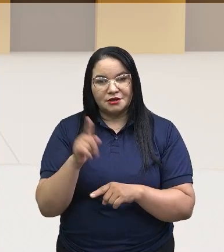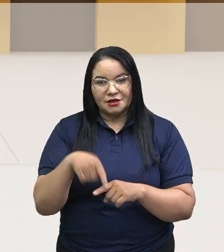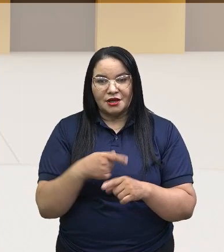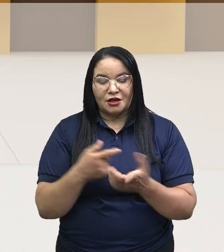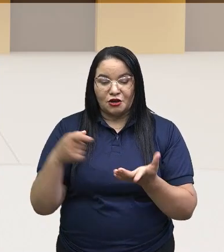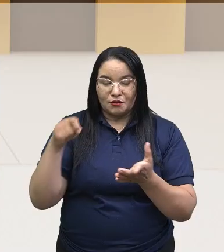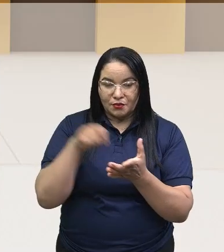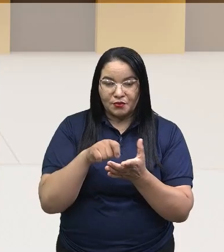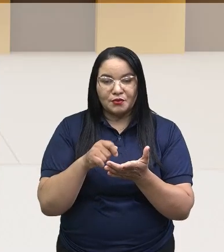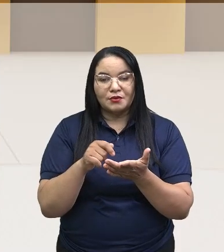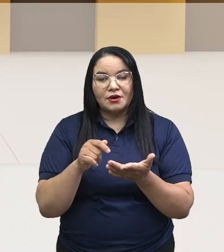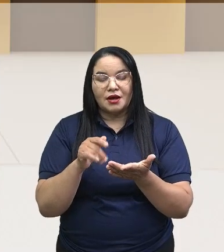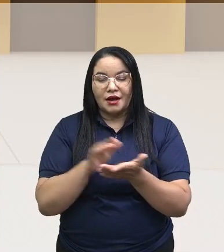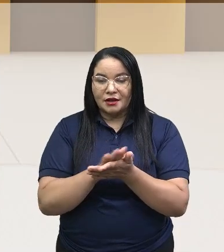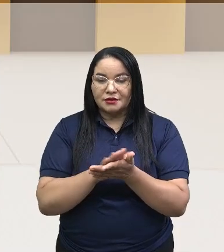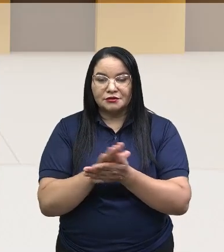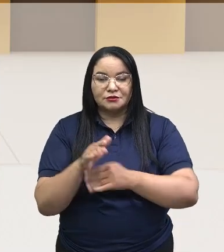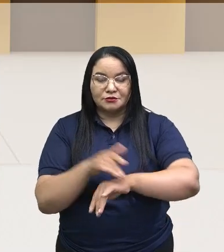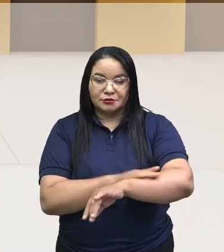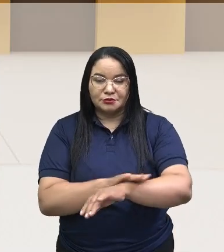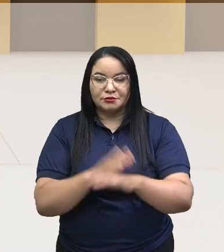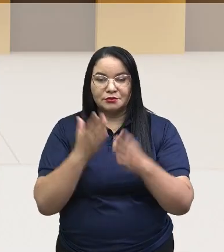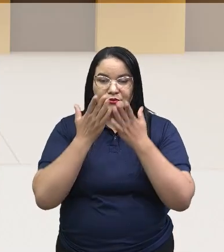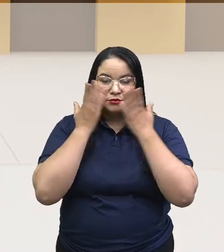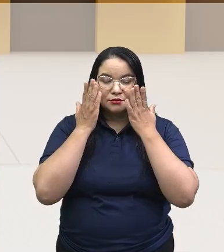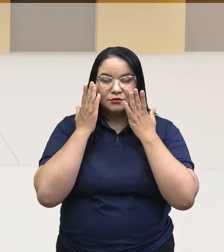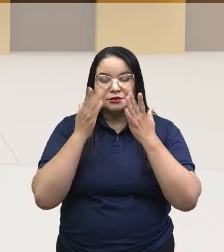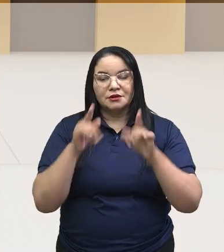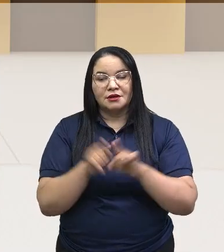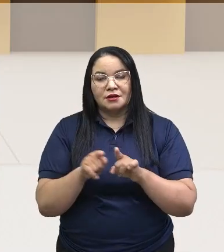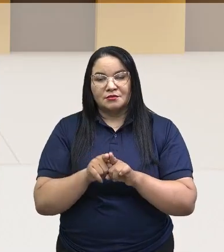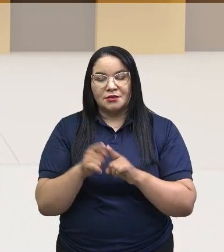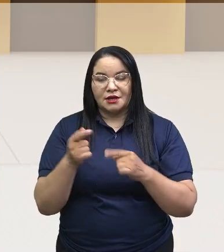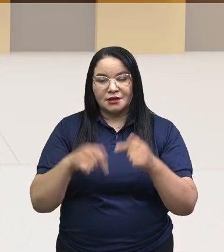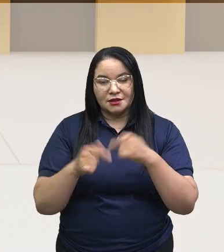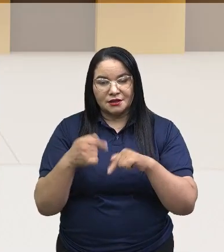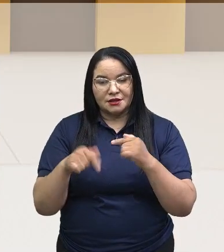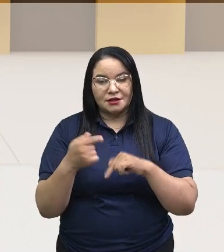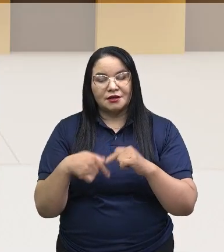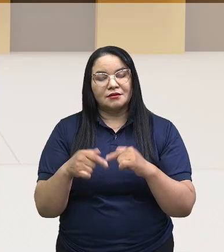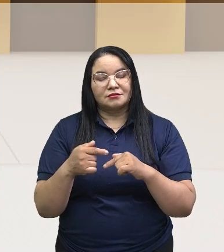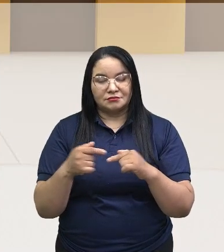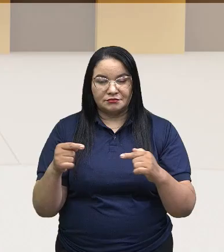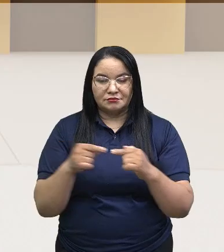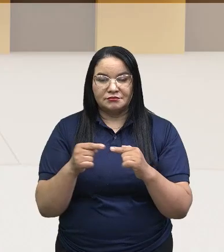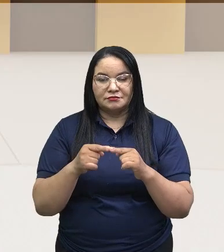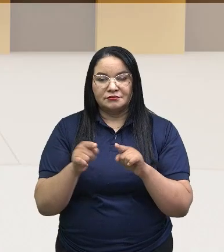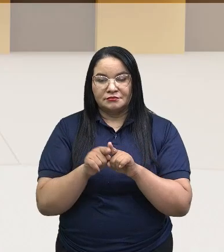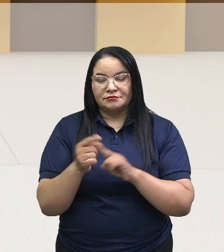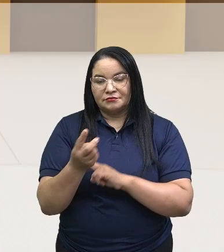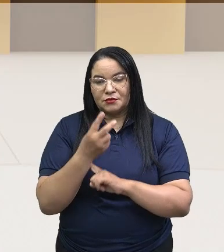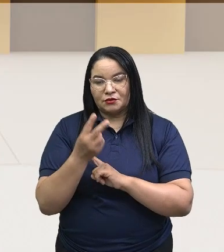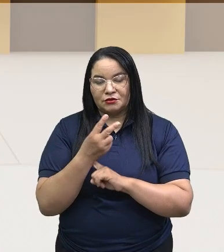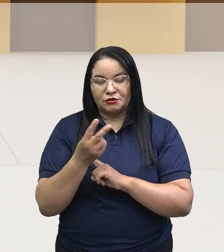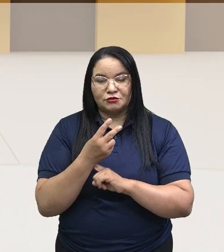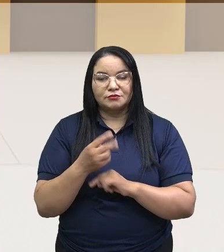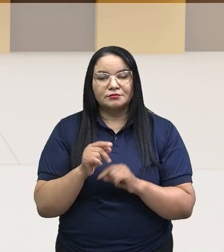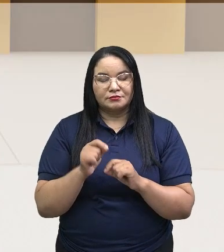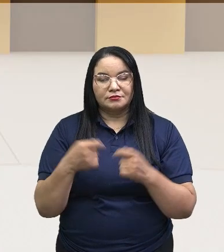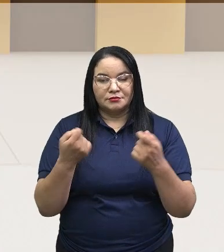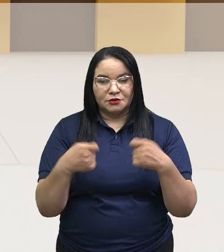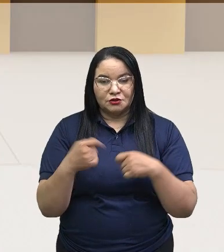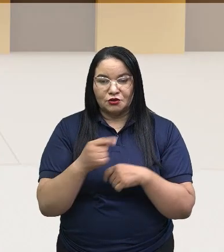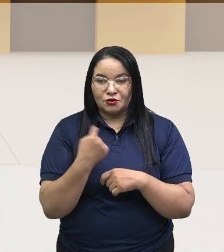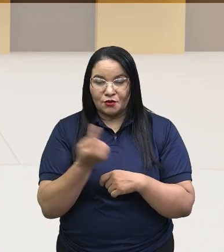falando aqui, já é uma barreira química, né? Uma barreira diferente, uma barreira química que protege. Então, o ideal é realmente a